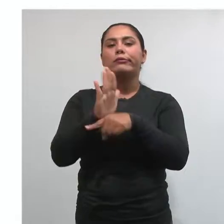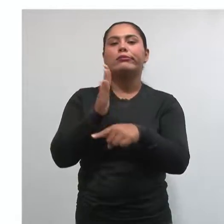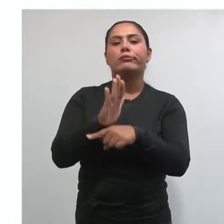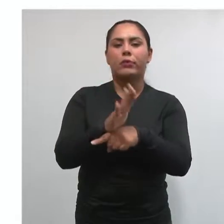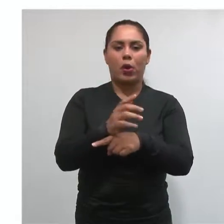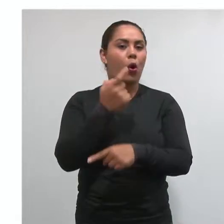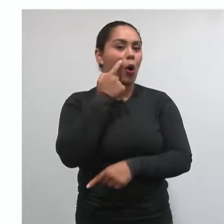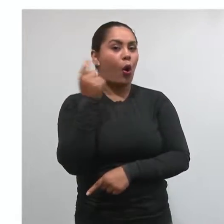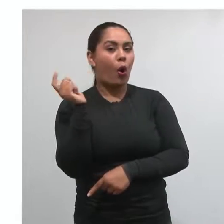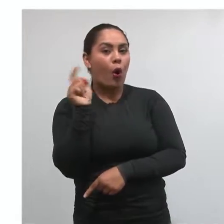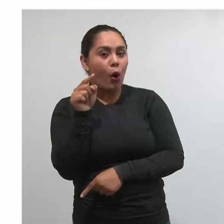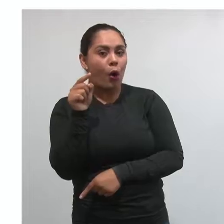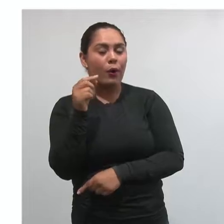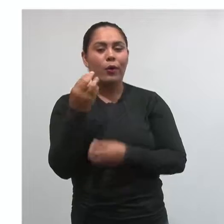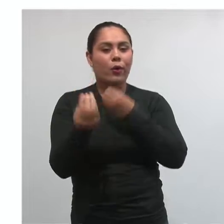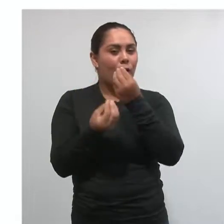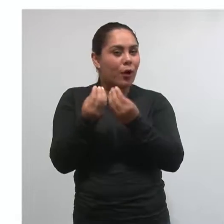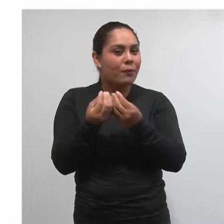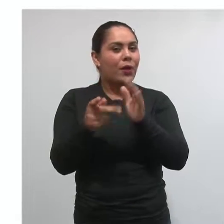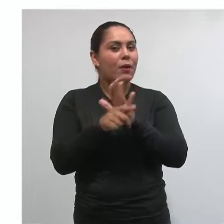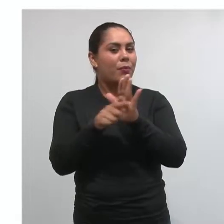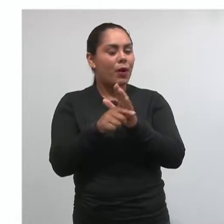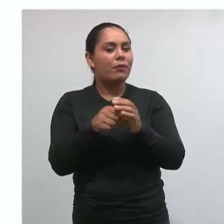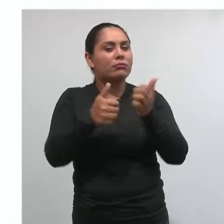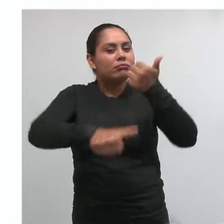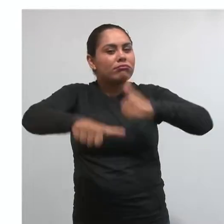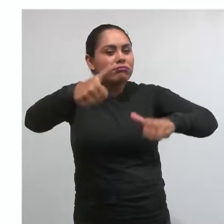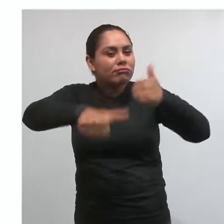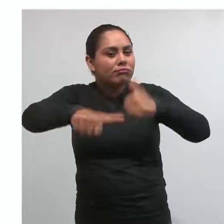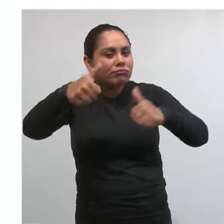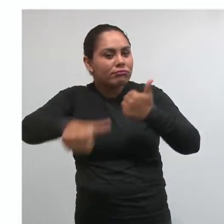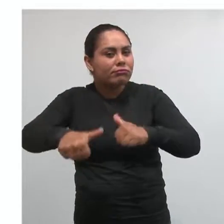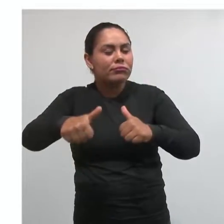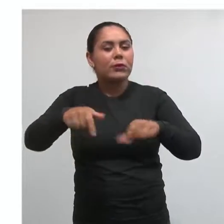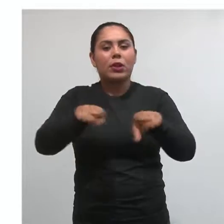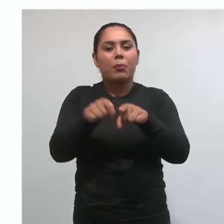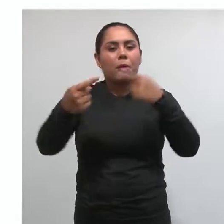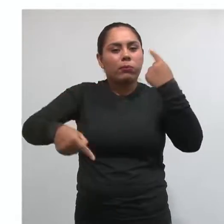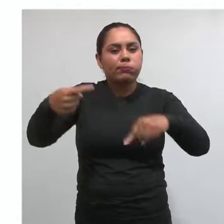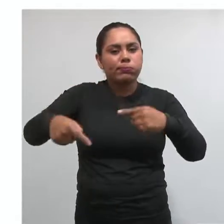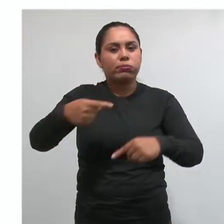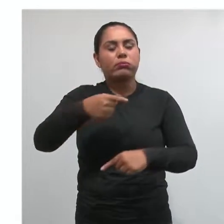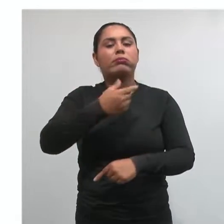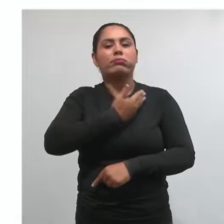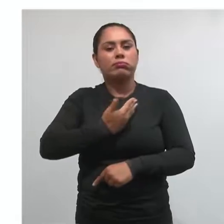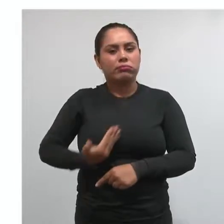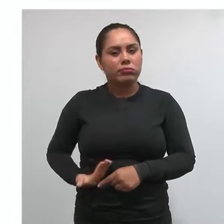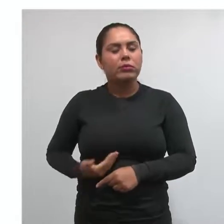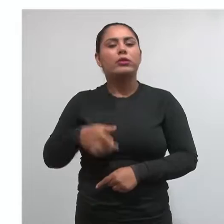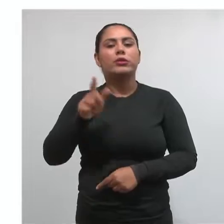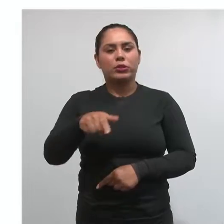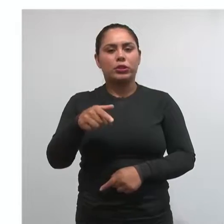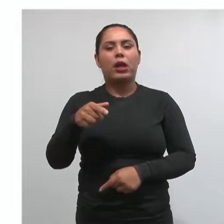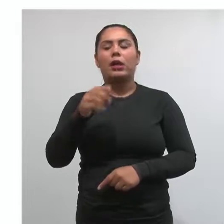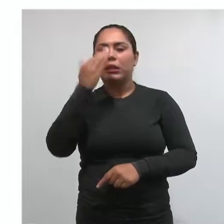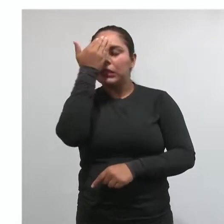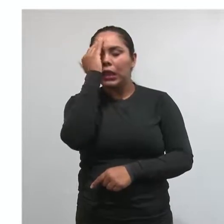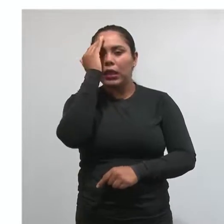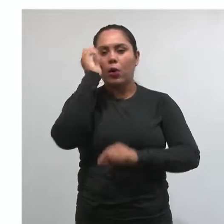olha só, a avaliação e estudo das políticas governamentais, tá? Então a gente está chegando, né, está avançando no